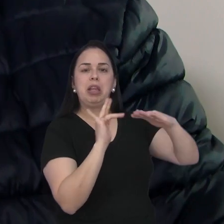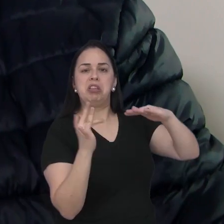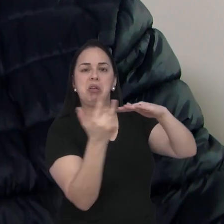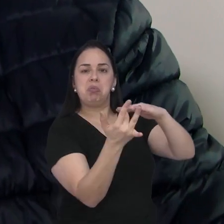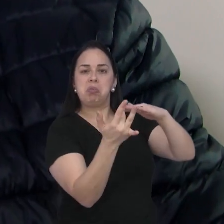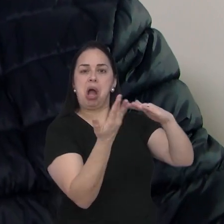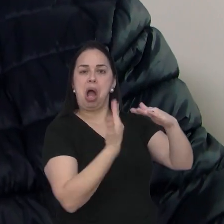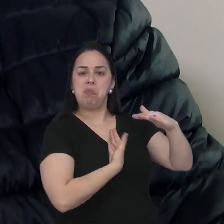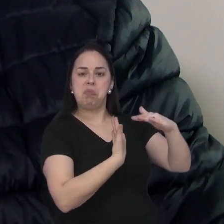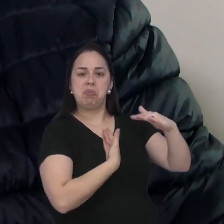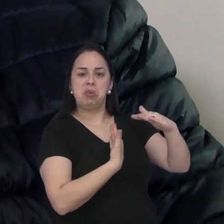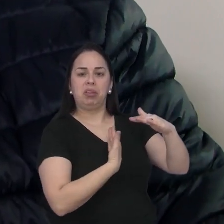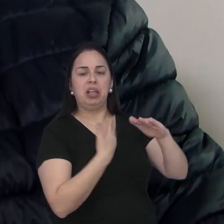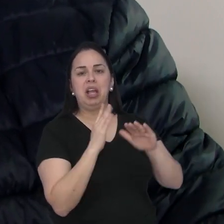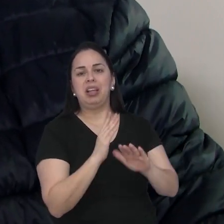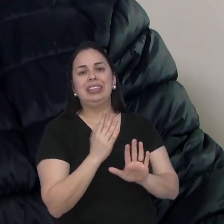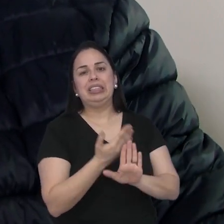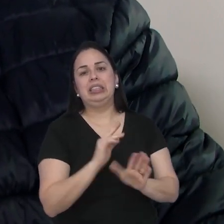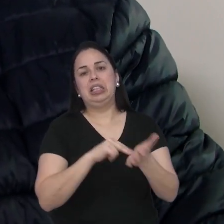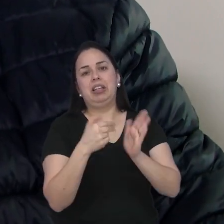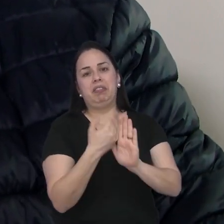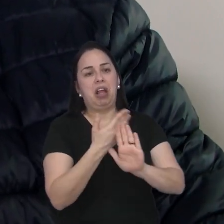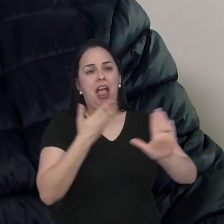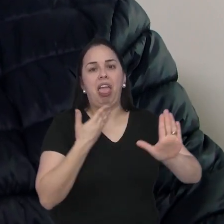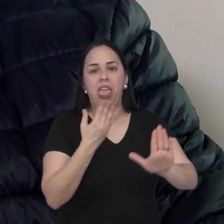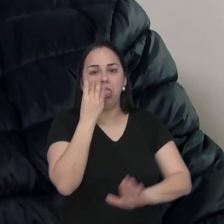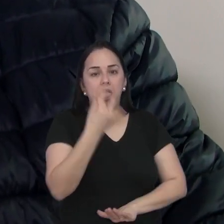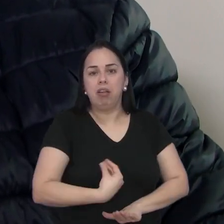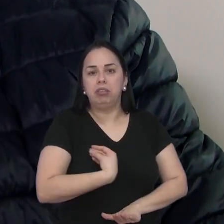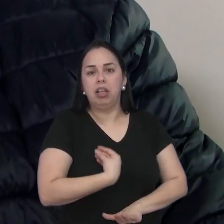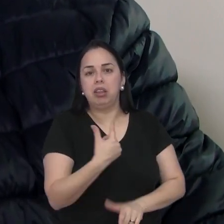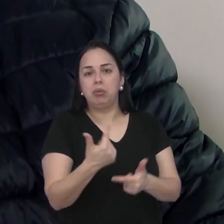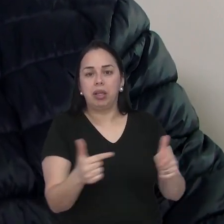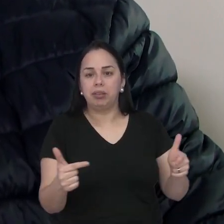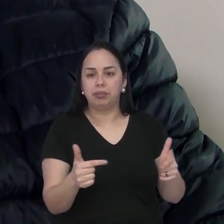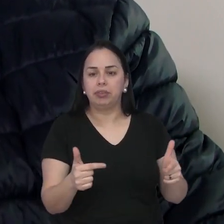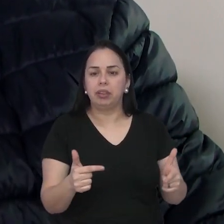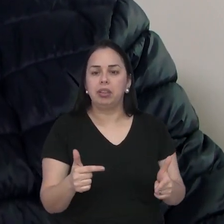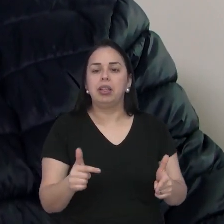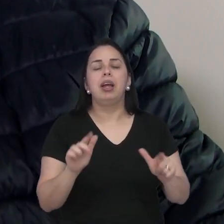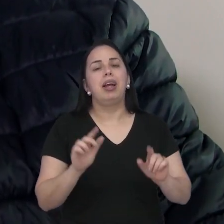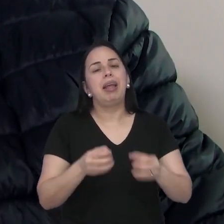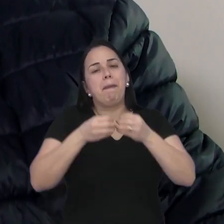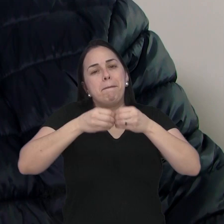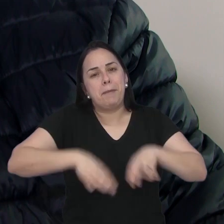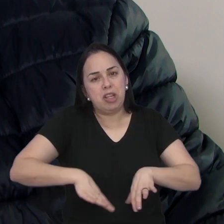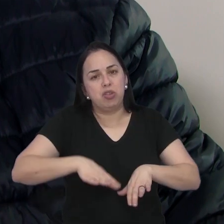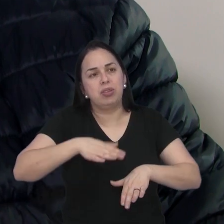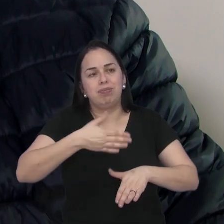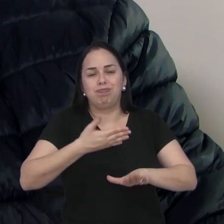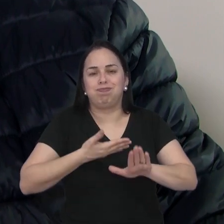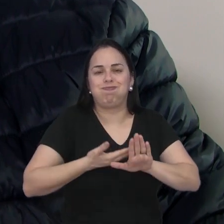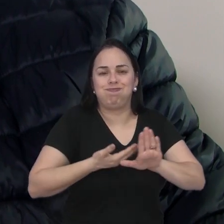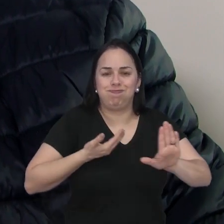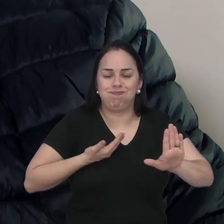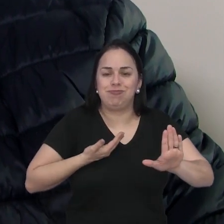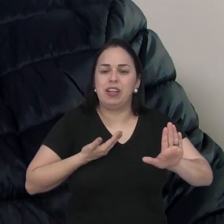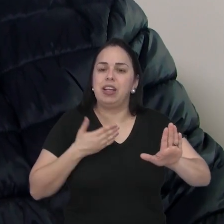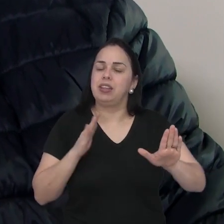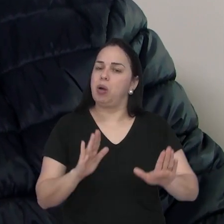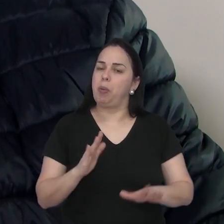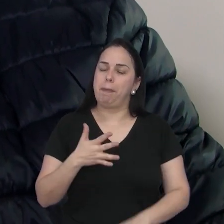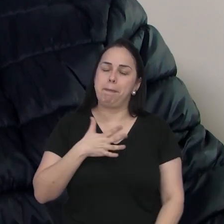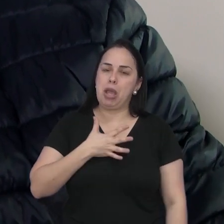redes sociais, é muito distante do que é real. Então você vai ter um prejuízo muito